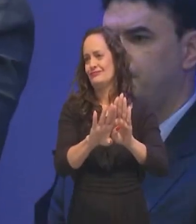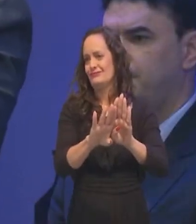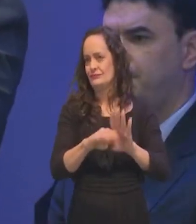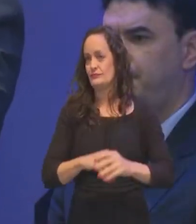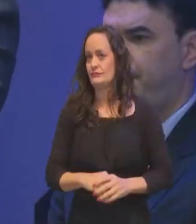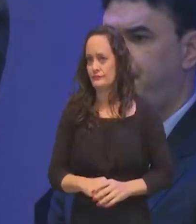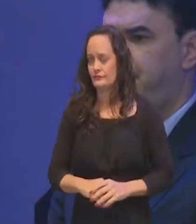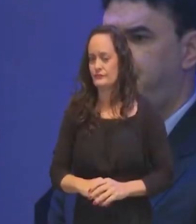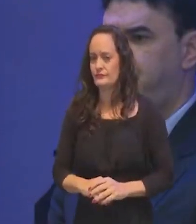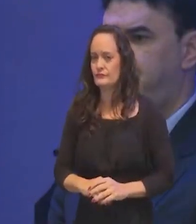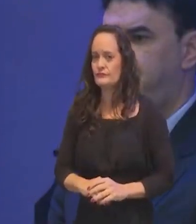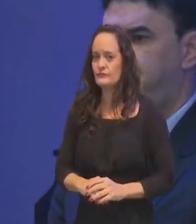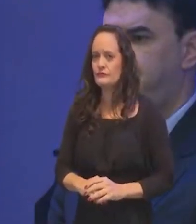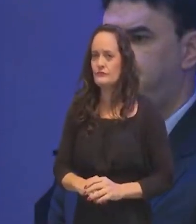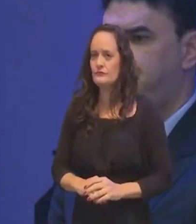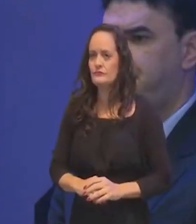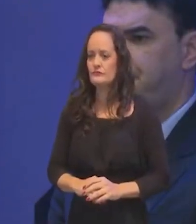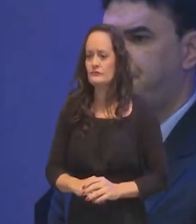uma